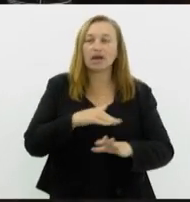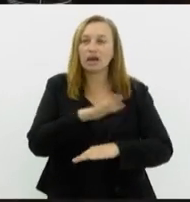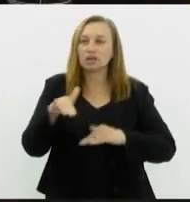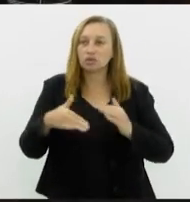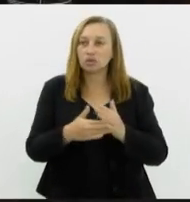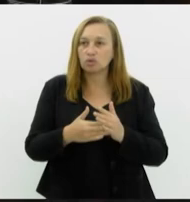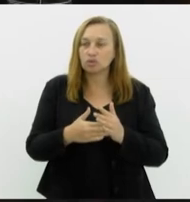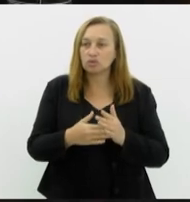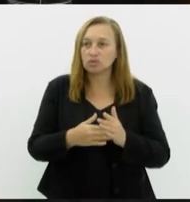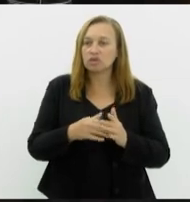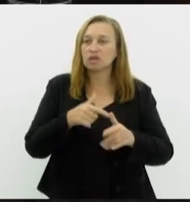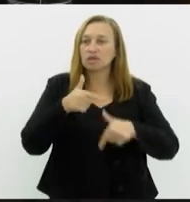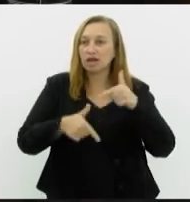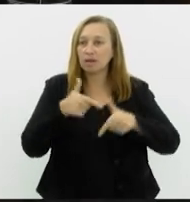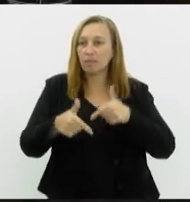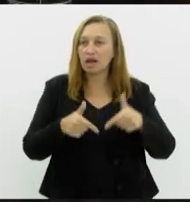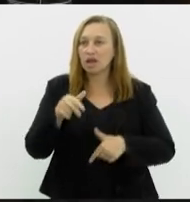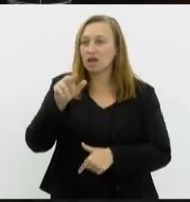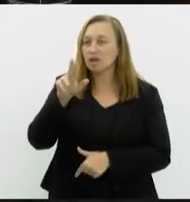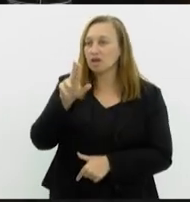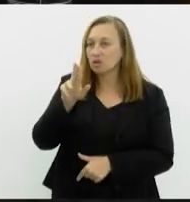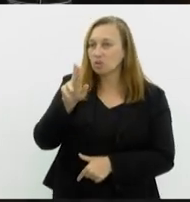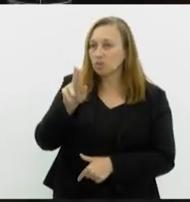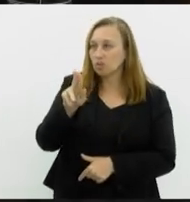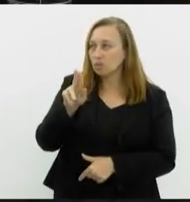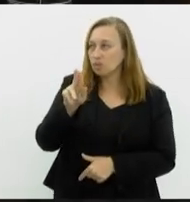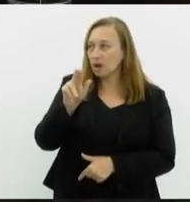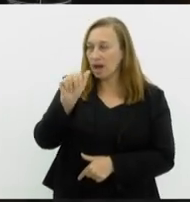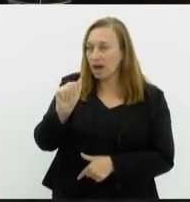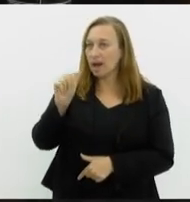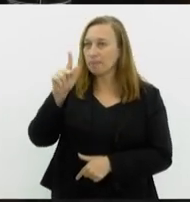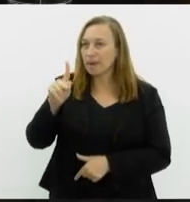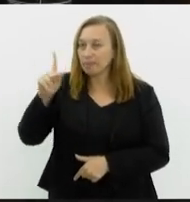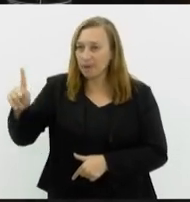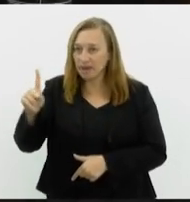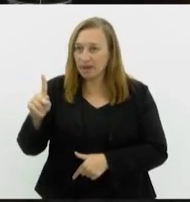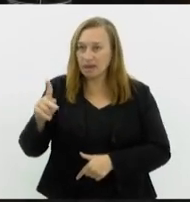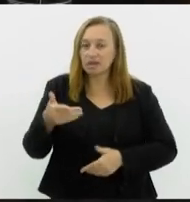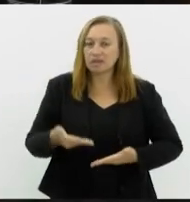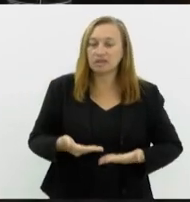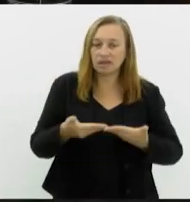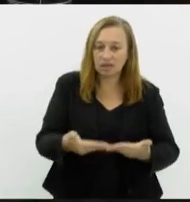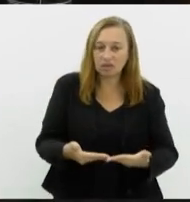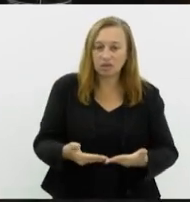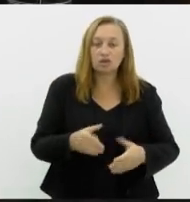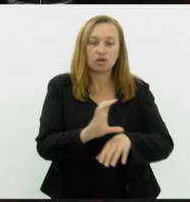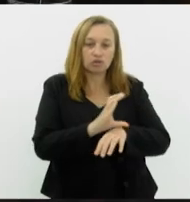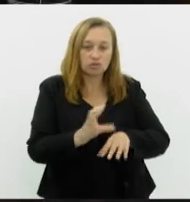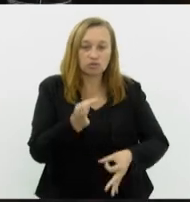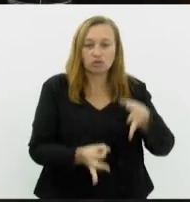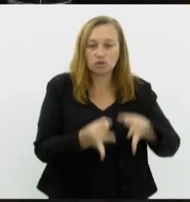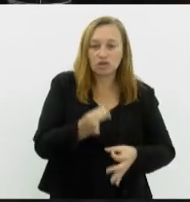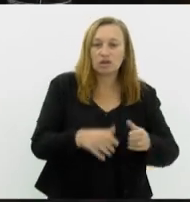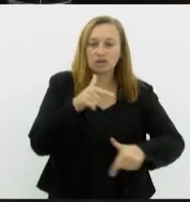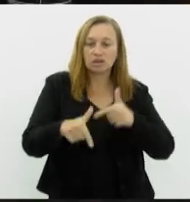de aplicativo em serviço. Pendente de parecer das comissões de Constituição e Justiça, Trabalho, Legislação Social, Seguridade Social, de combate